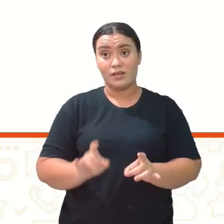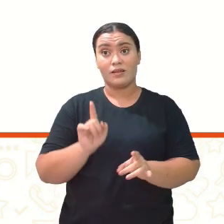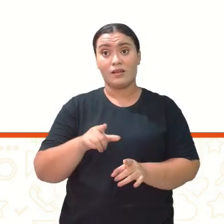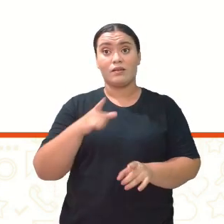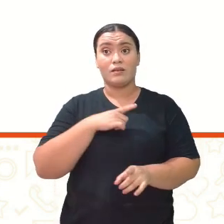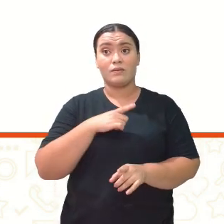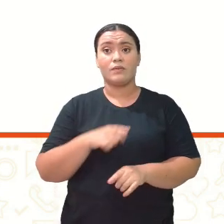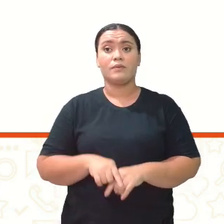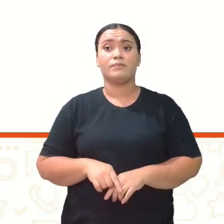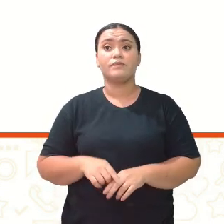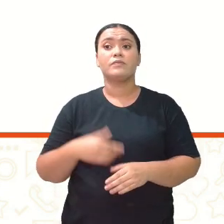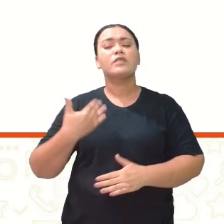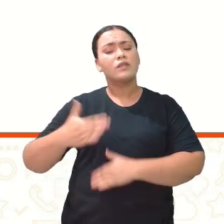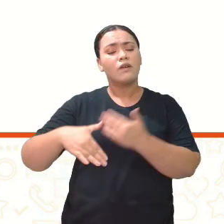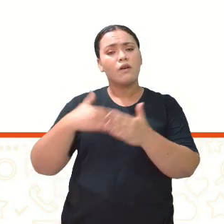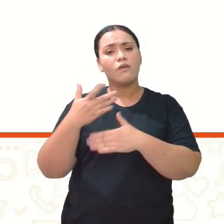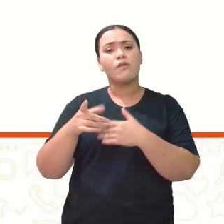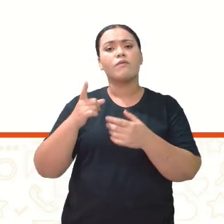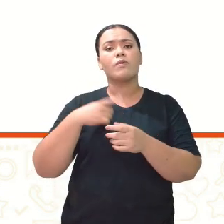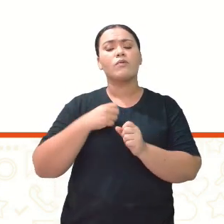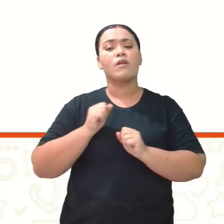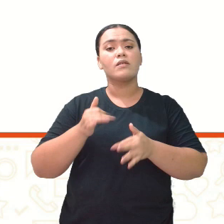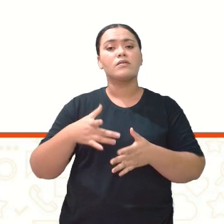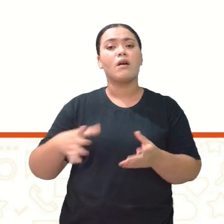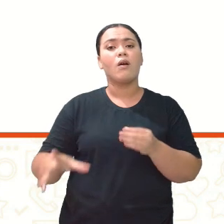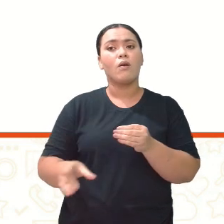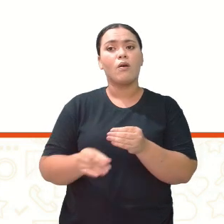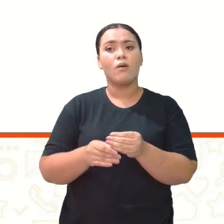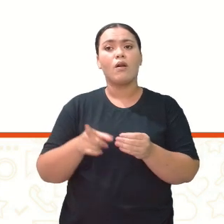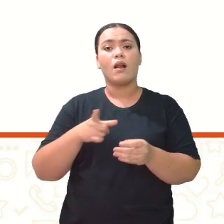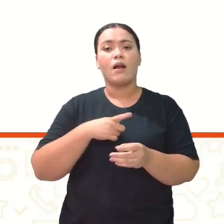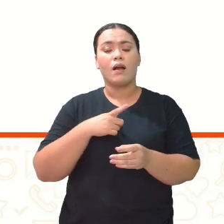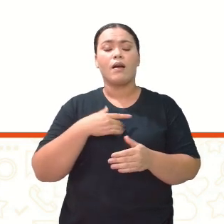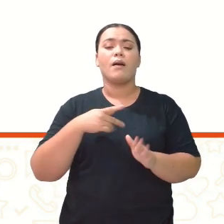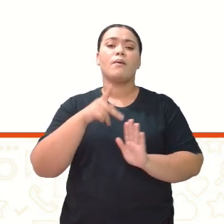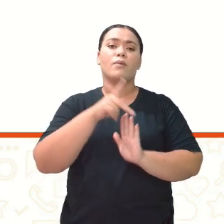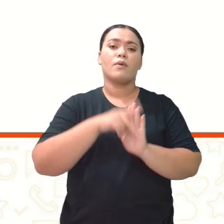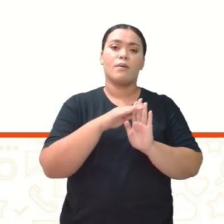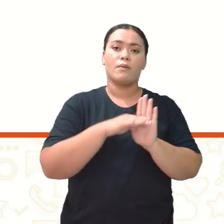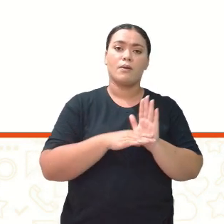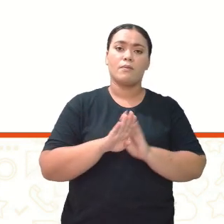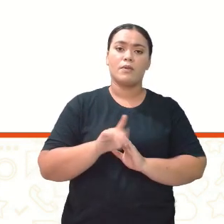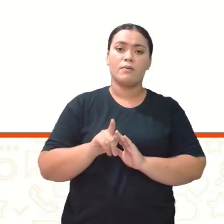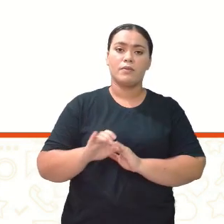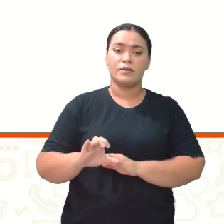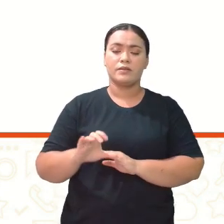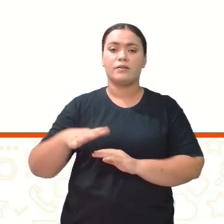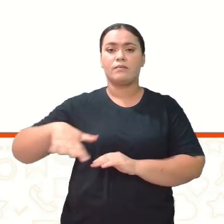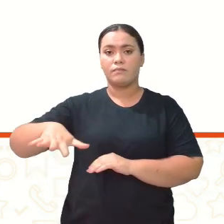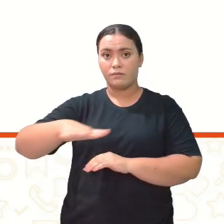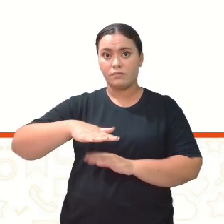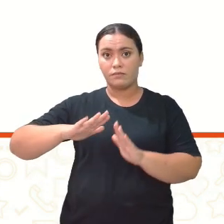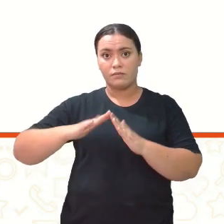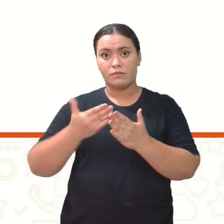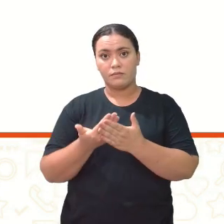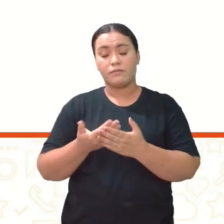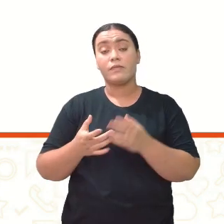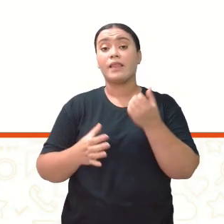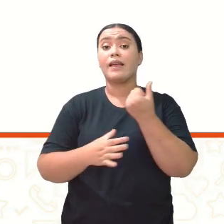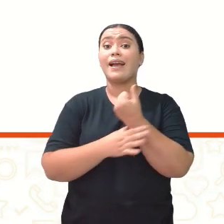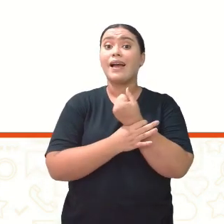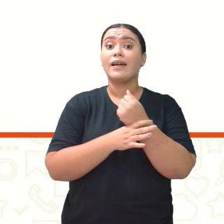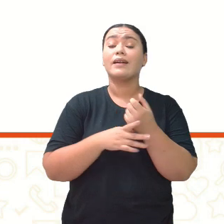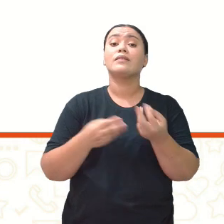desenvolver ações complementares ao desenvolvimento do programa BPC na Escola no âmbito do seu território, garantir